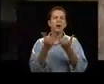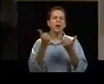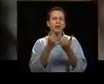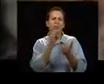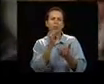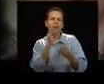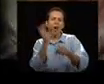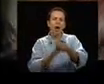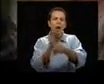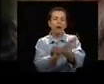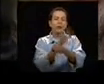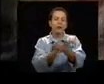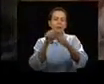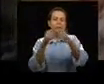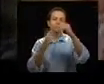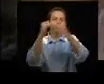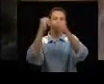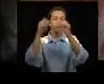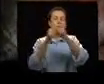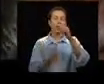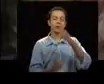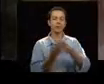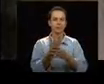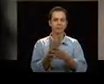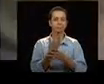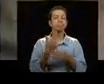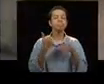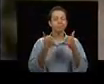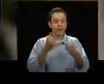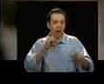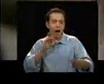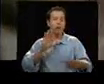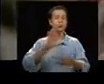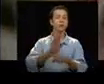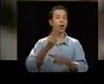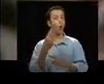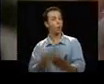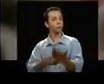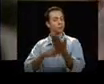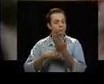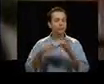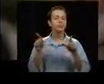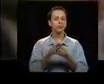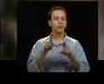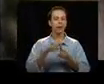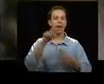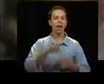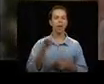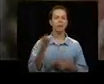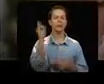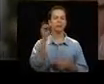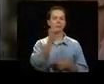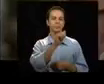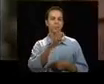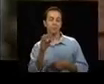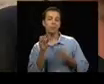arquiteto desta produção ou desta criação, obviamente ajudado, ou ele ou ela, ajudado pela educadora ou